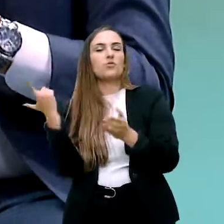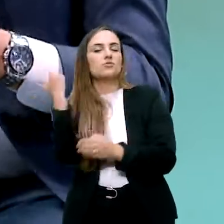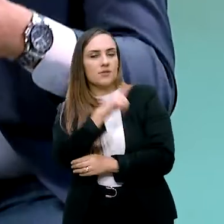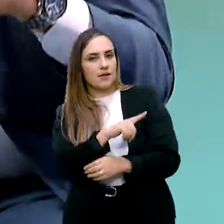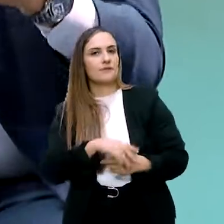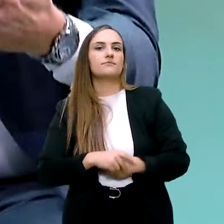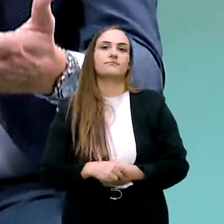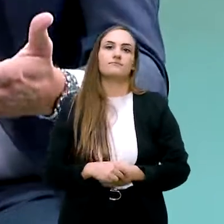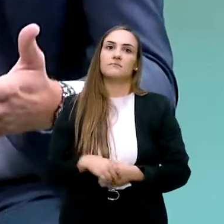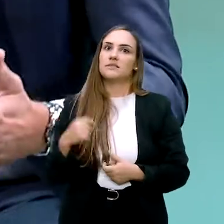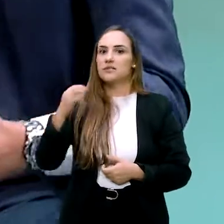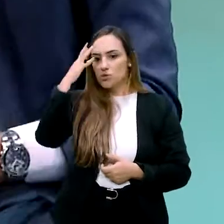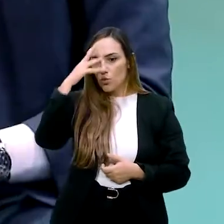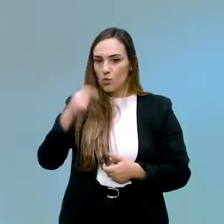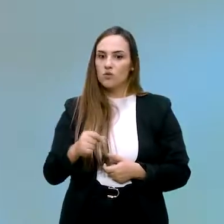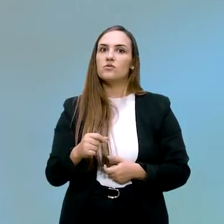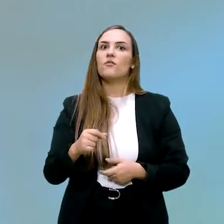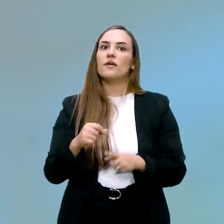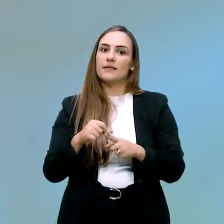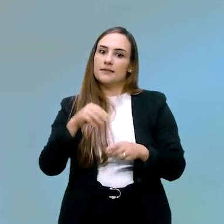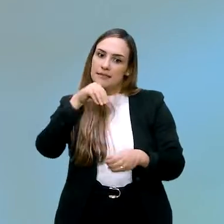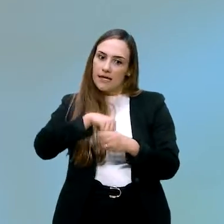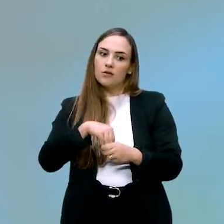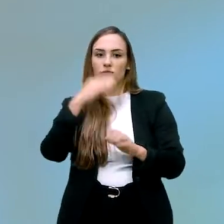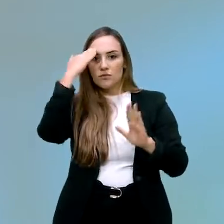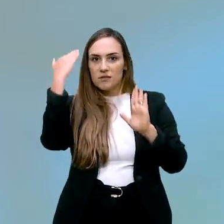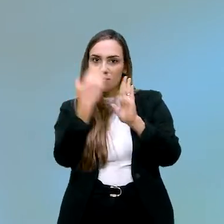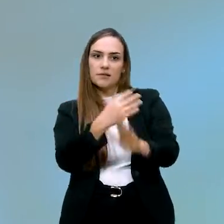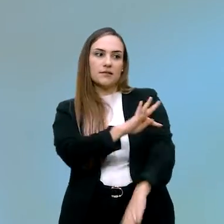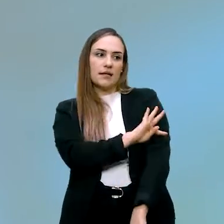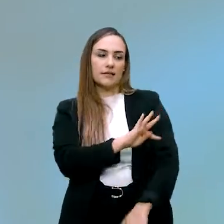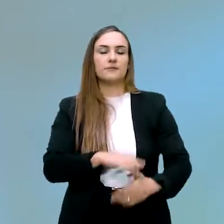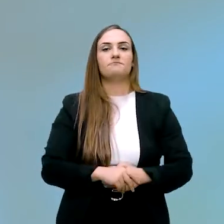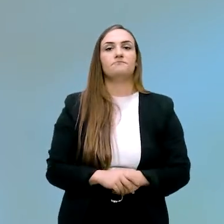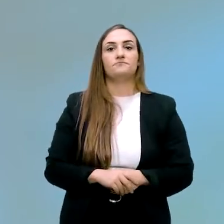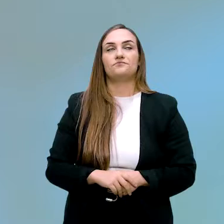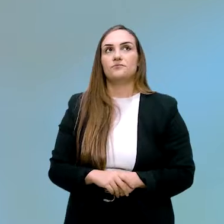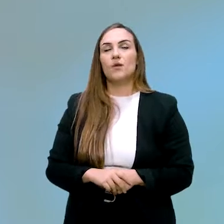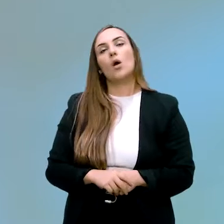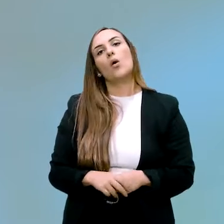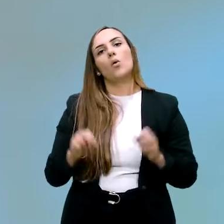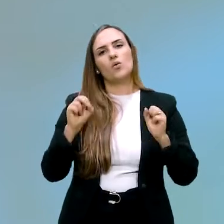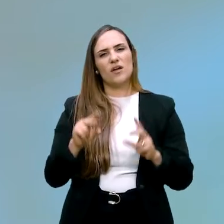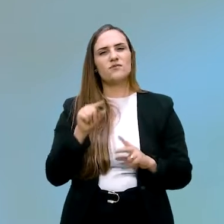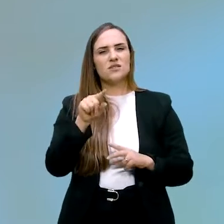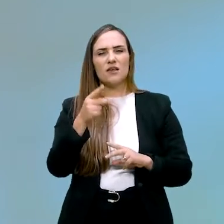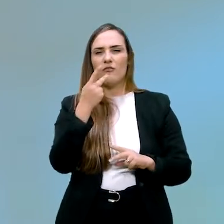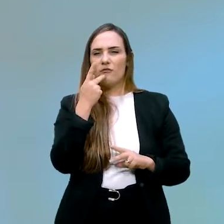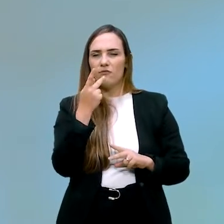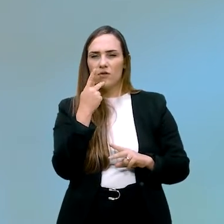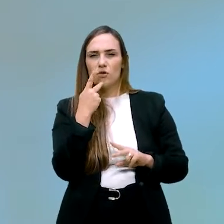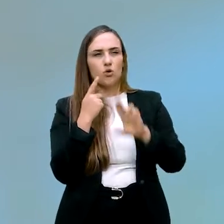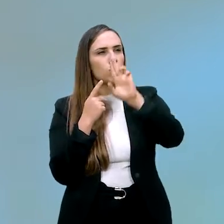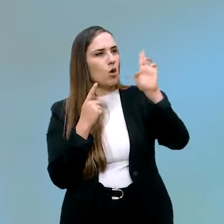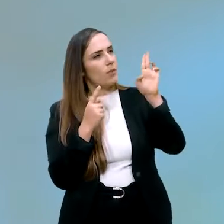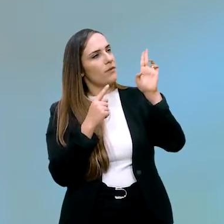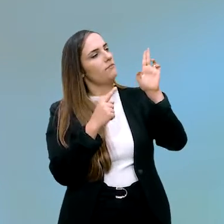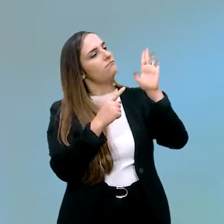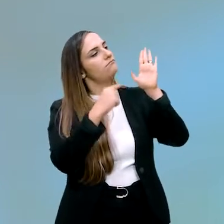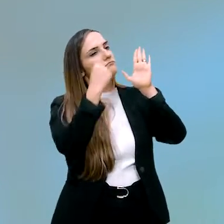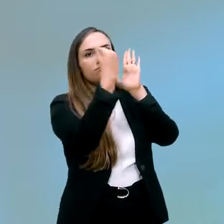de forma mais técnica possível. Uma coisa que me chamou a atenção sobre essa classificação rol, taxativo, mitigado, quer